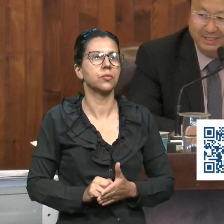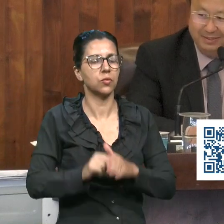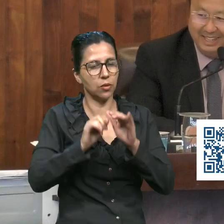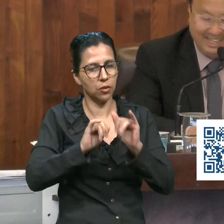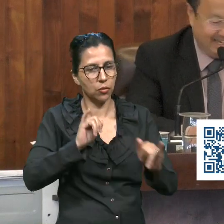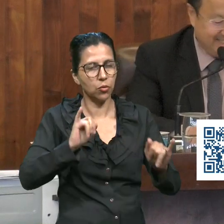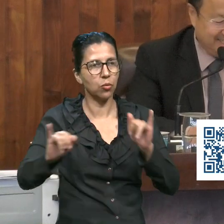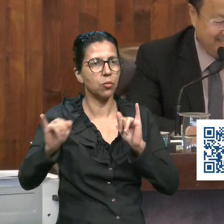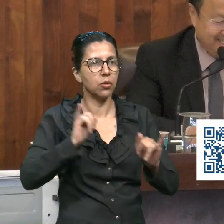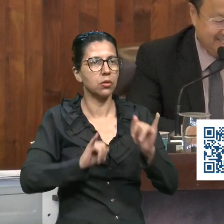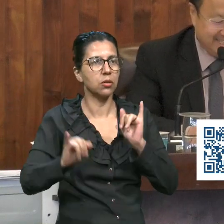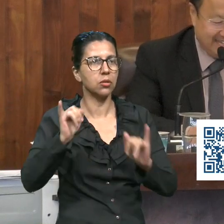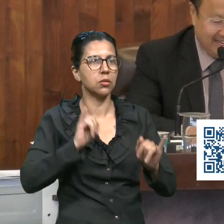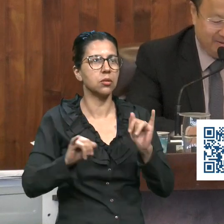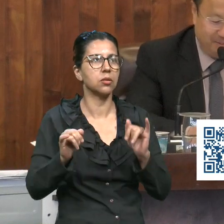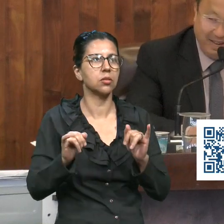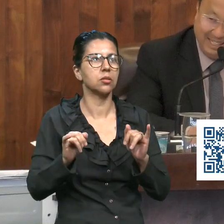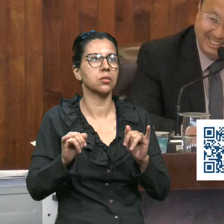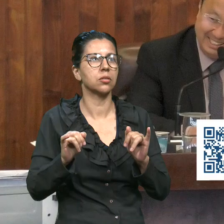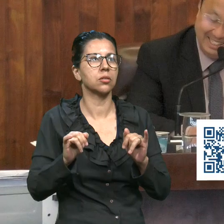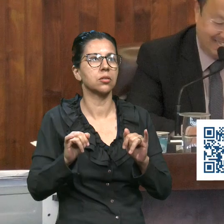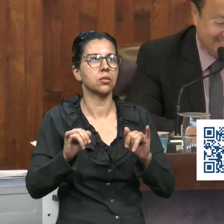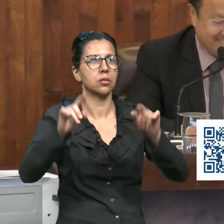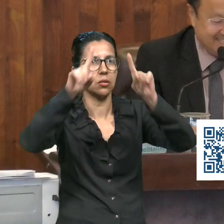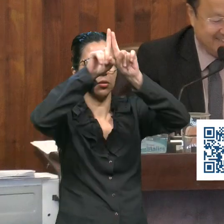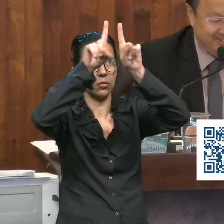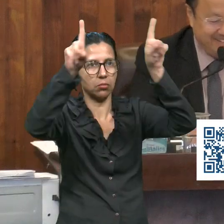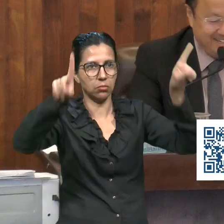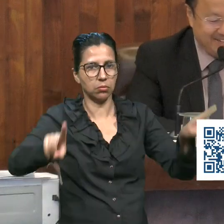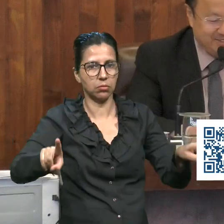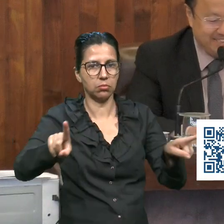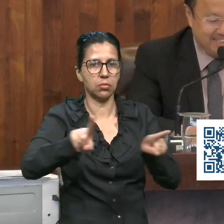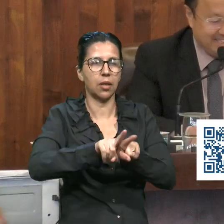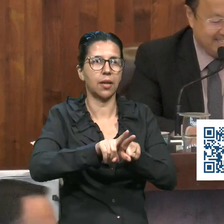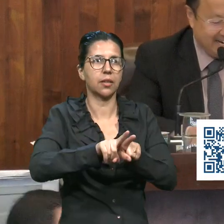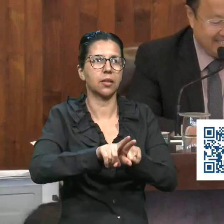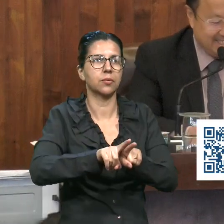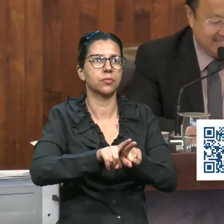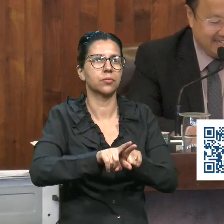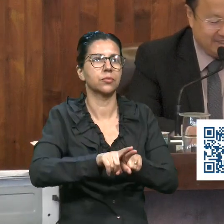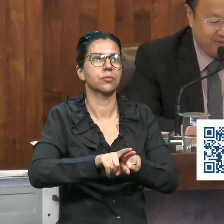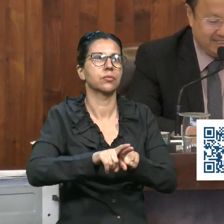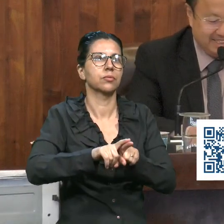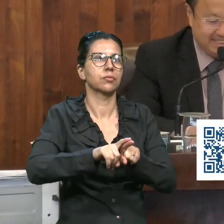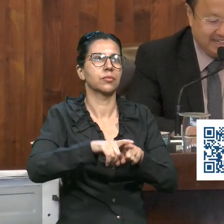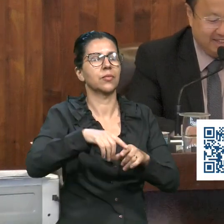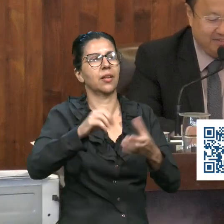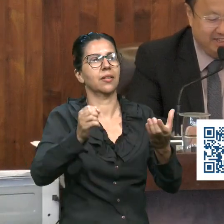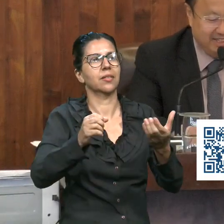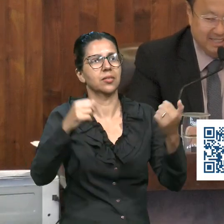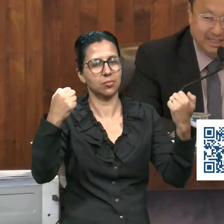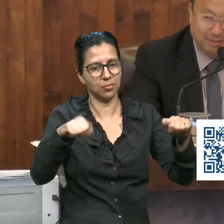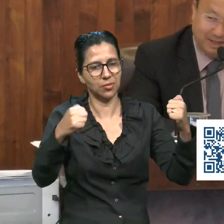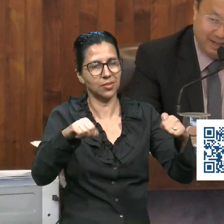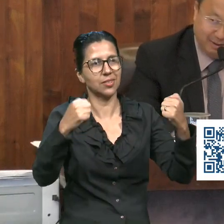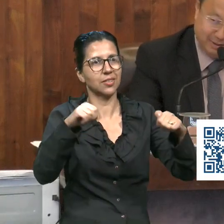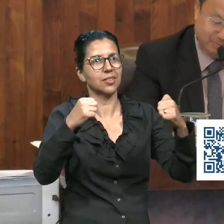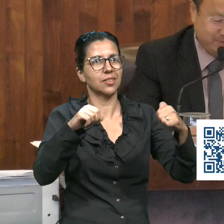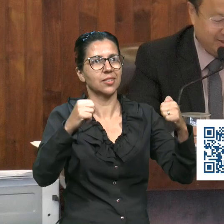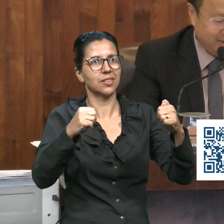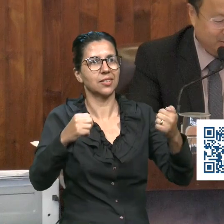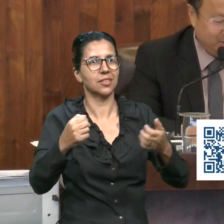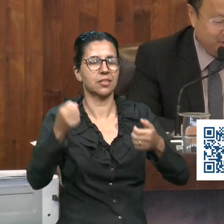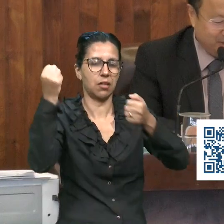informar a possibilidade de instalar uma placa de sinalização com os dizeres carga e descarga se faz necessário na Avenida das